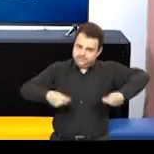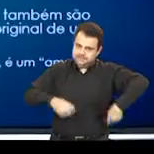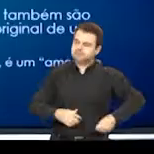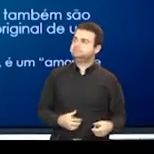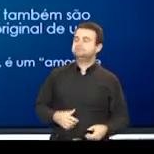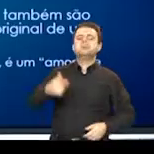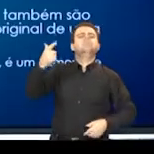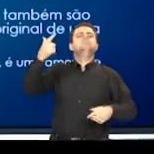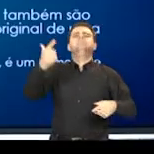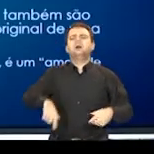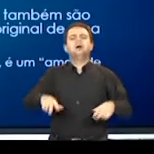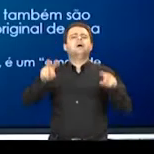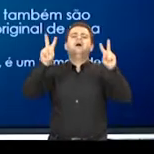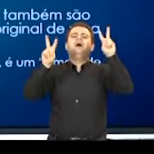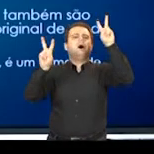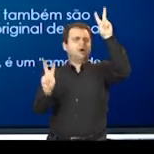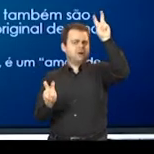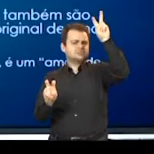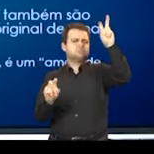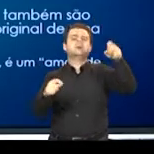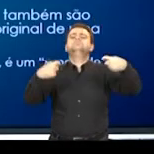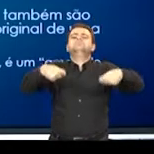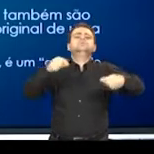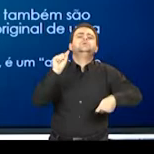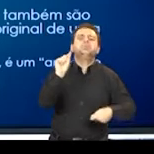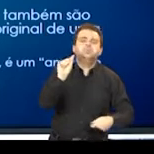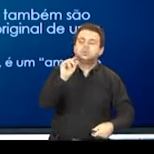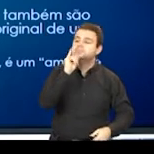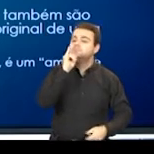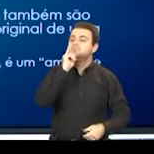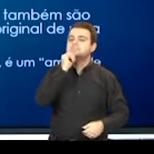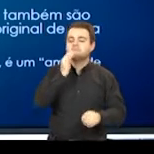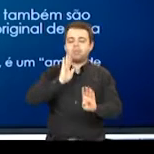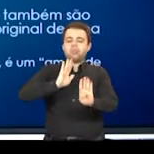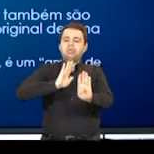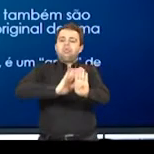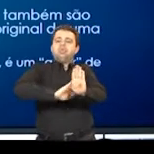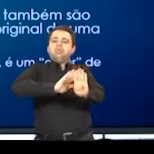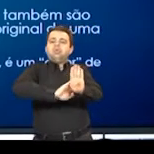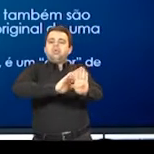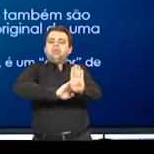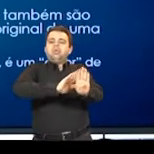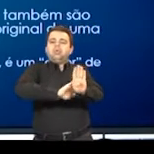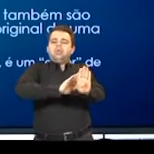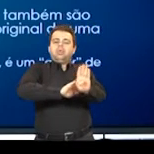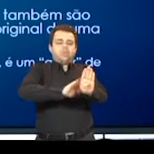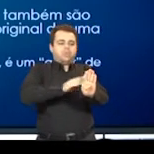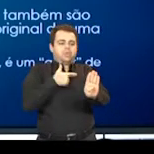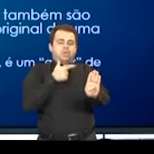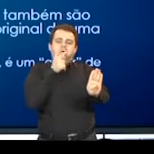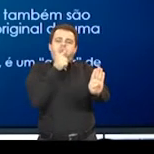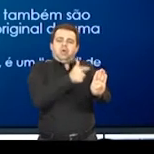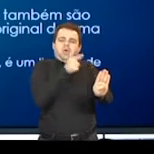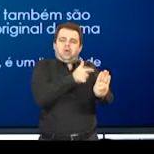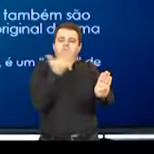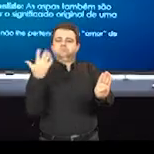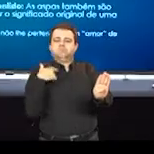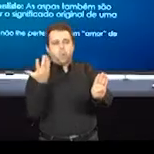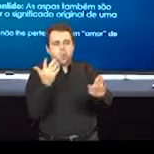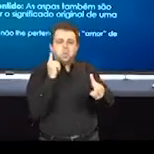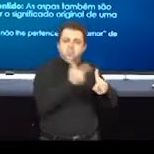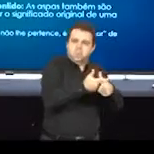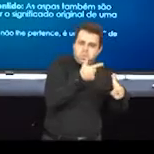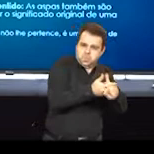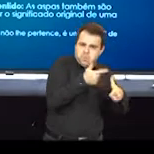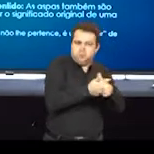também refere-se a introduzir ironias e alterações de sentido de palavras ou expressões. Quando